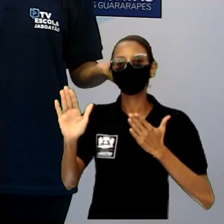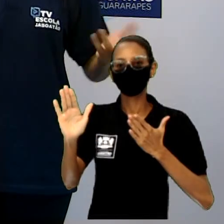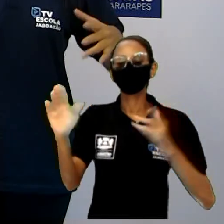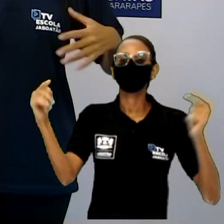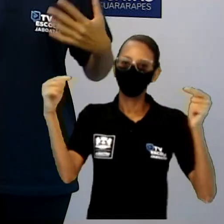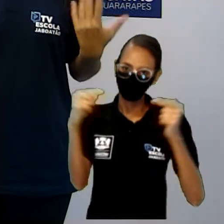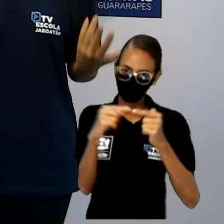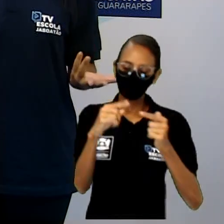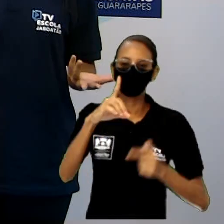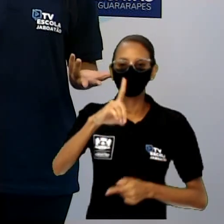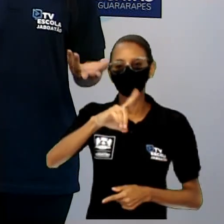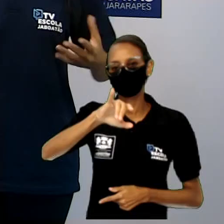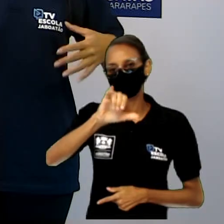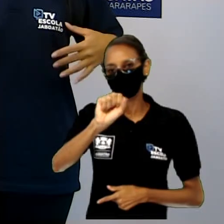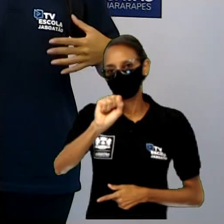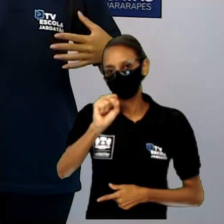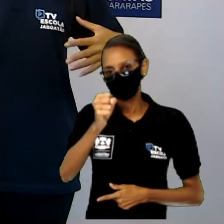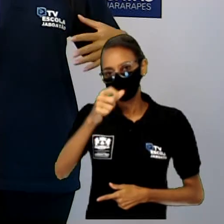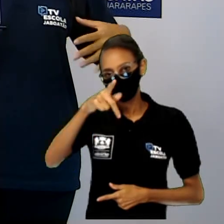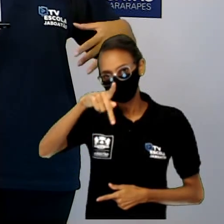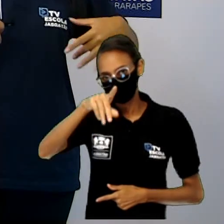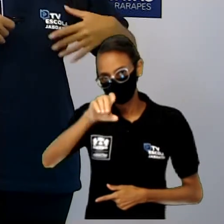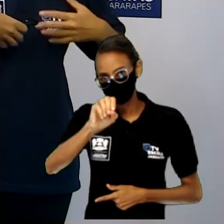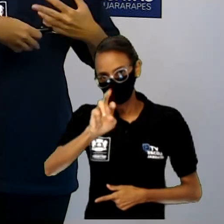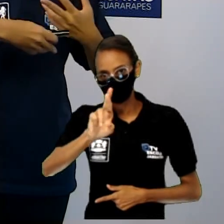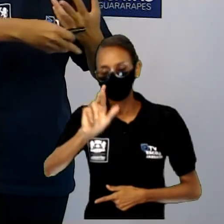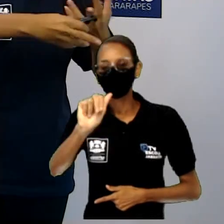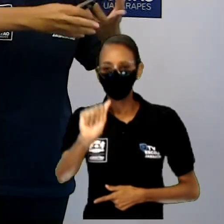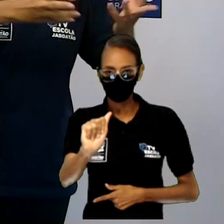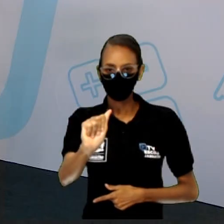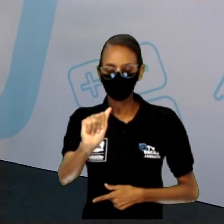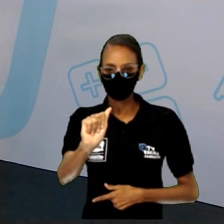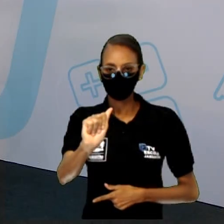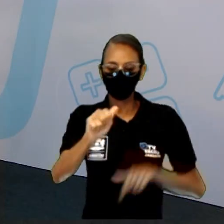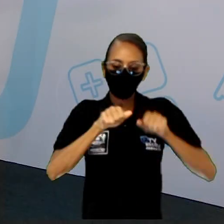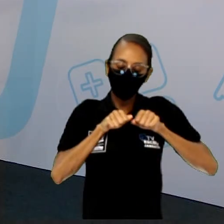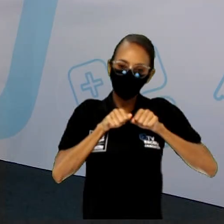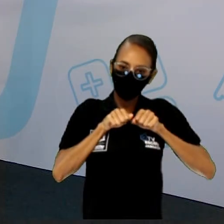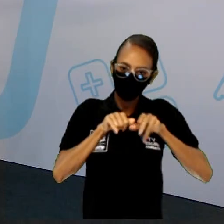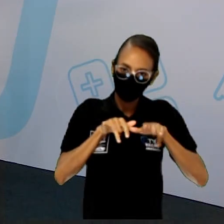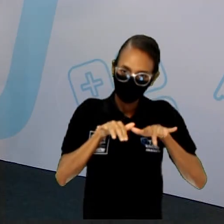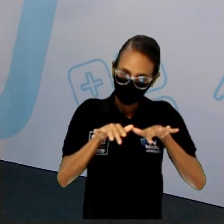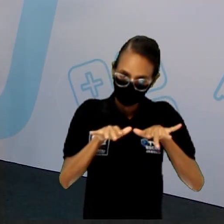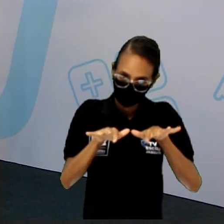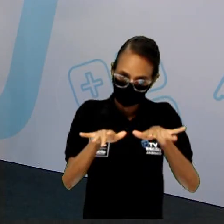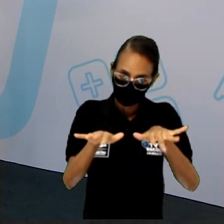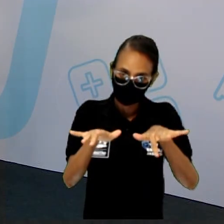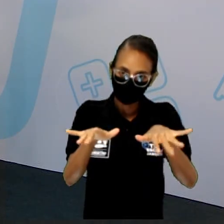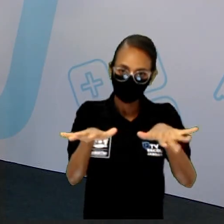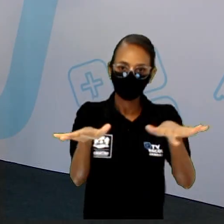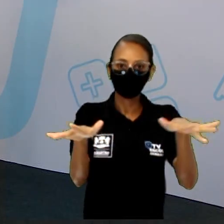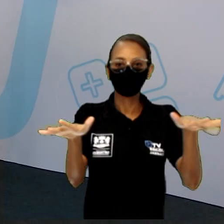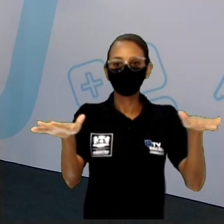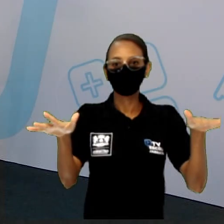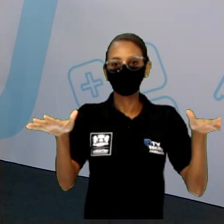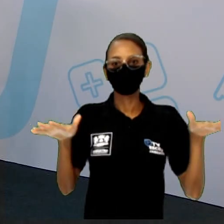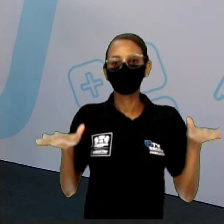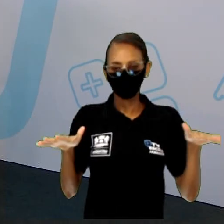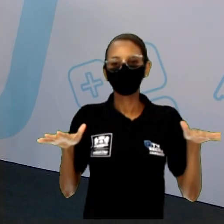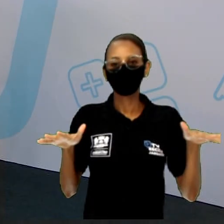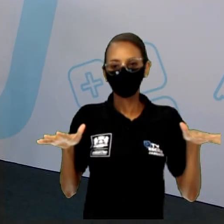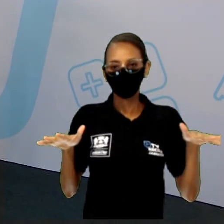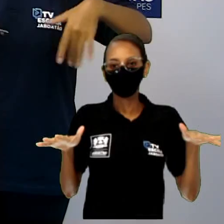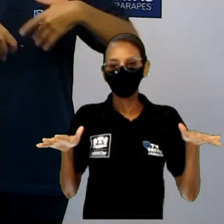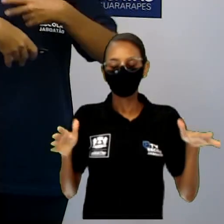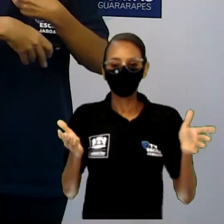diáspora. E diáspora, gente, nada mais é do que eles vão se espalhando ali pela região. Então, eles não mais estavam concentrados num